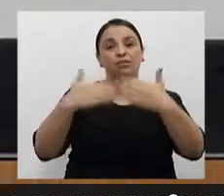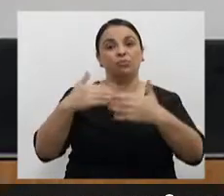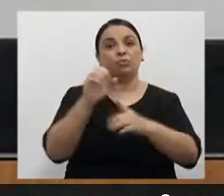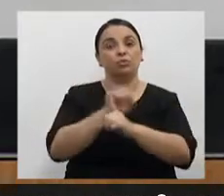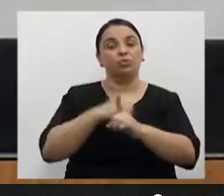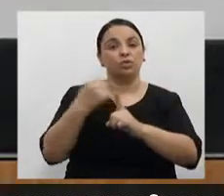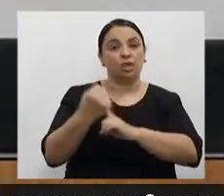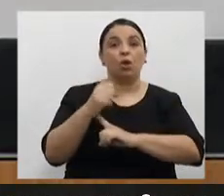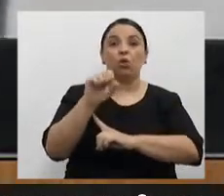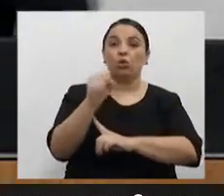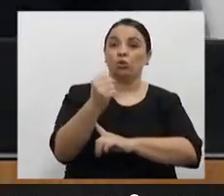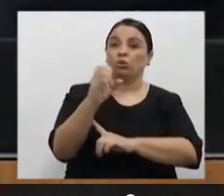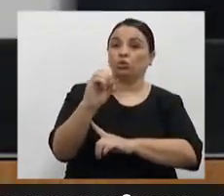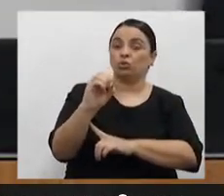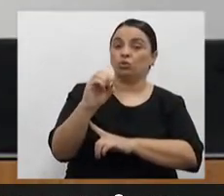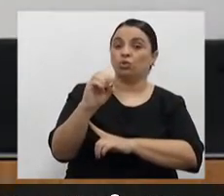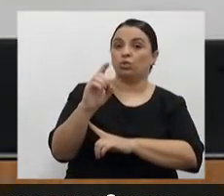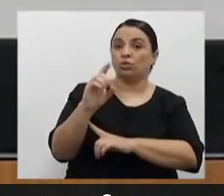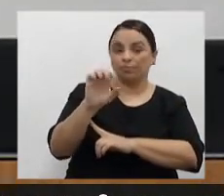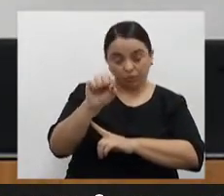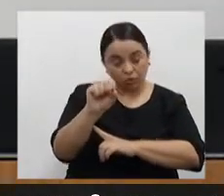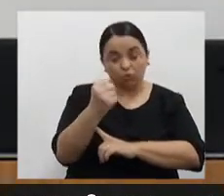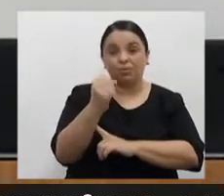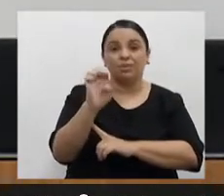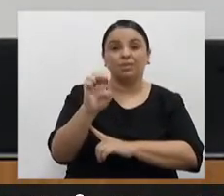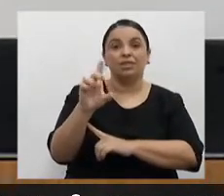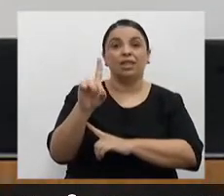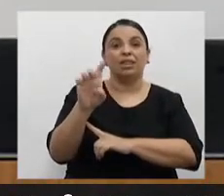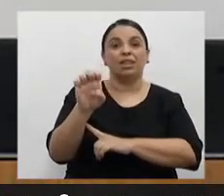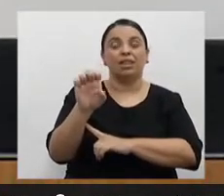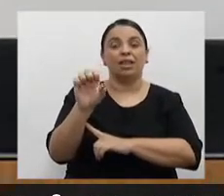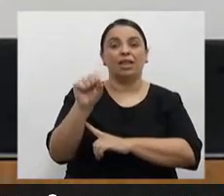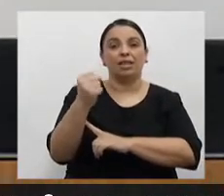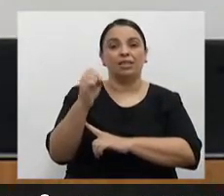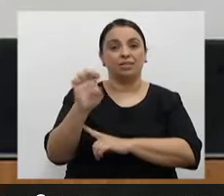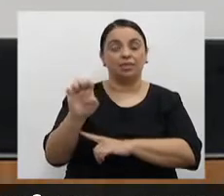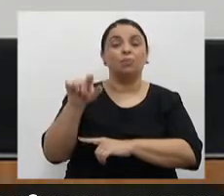SEDES, subsecretário Duílio Silva Campos. A fala é sua,